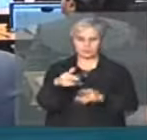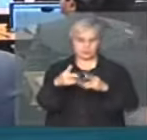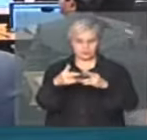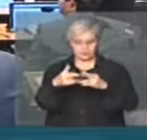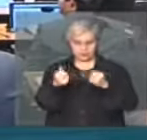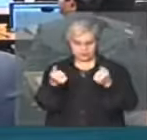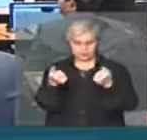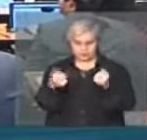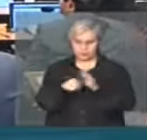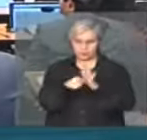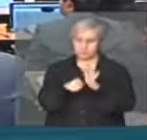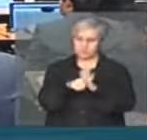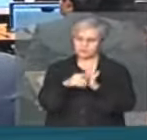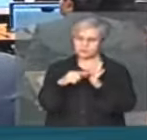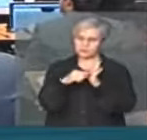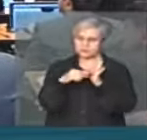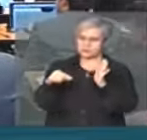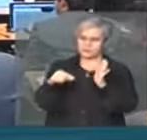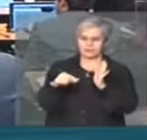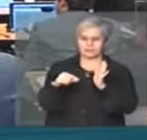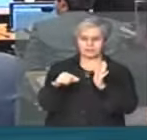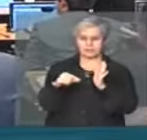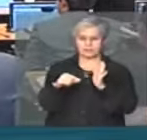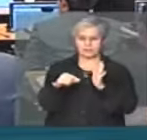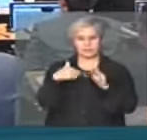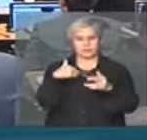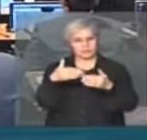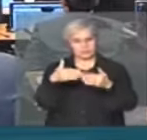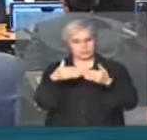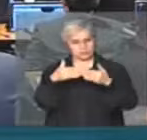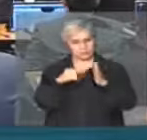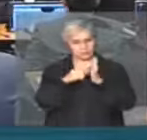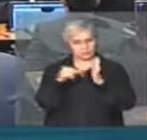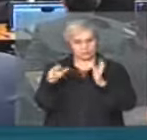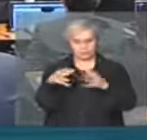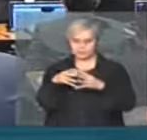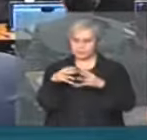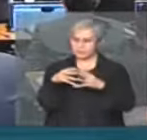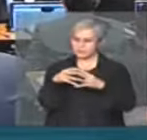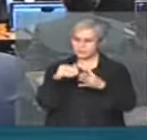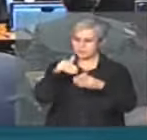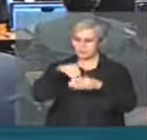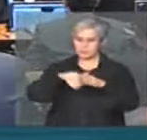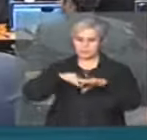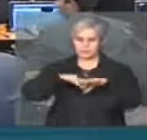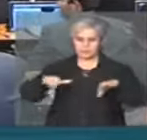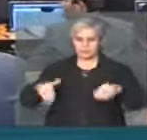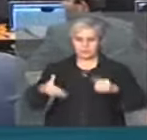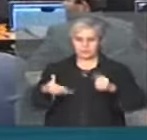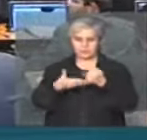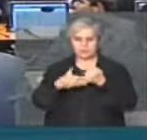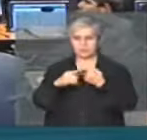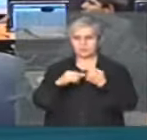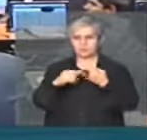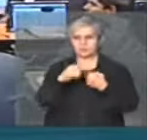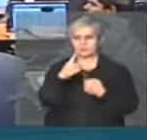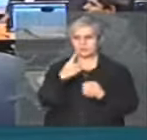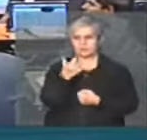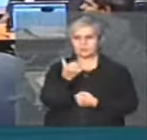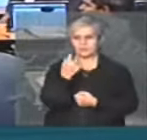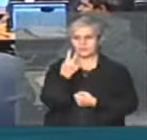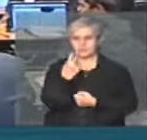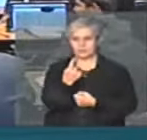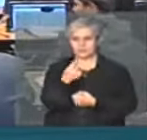Requerimento de destaque do senhor Everton Rocha. Requer destaque de bancada por votação separado nos termos do artigo 161 do regimento